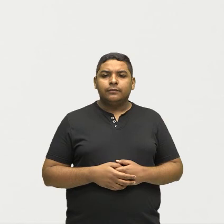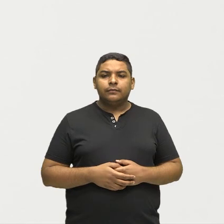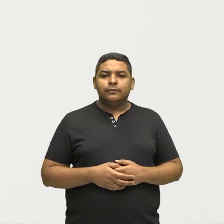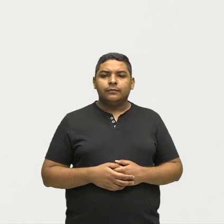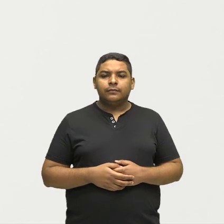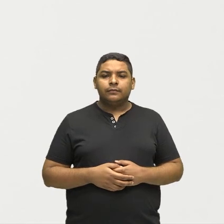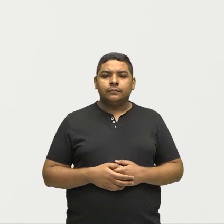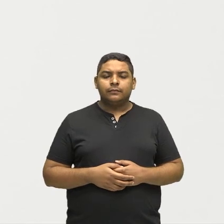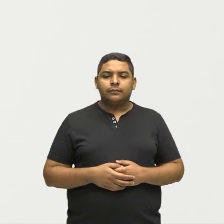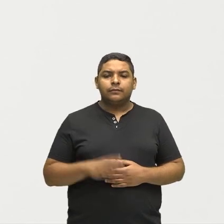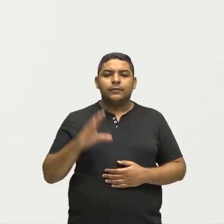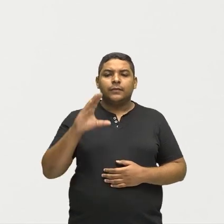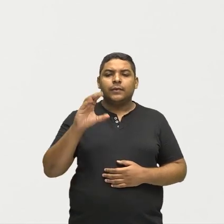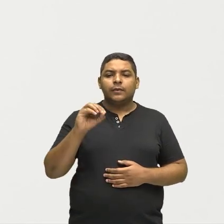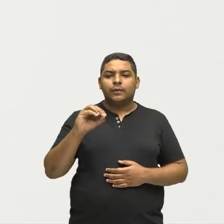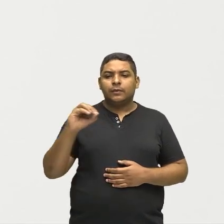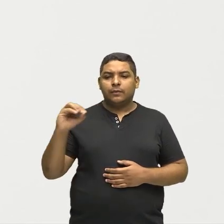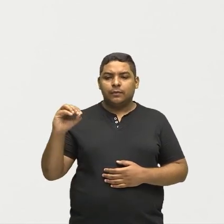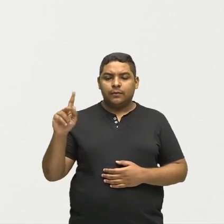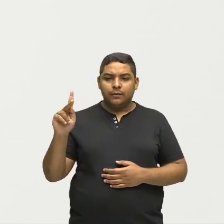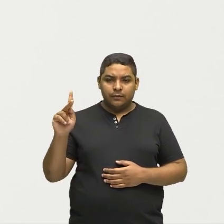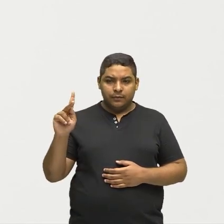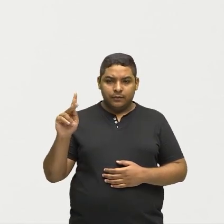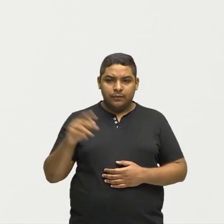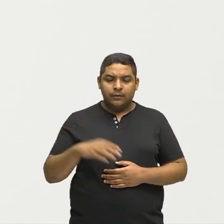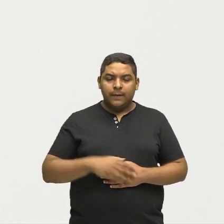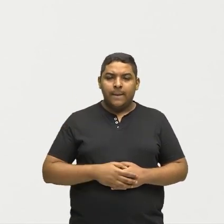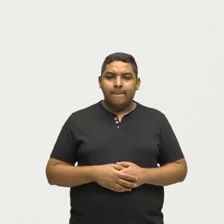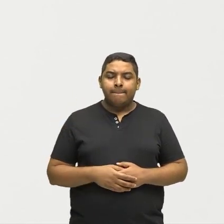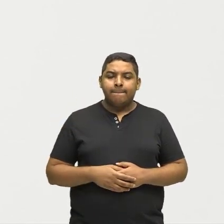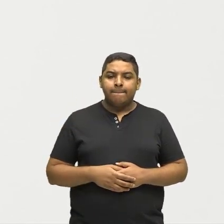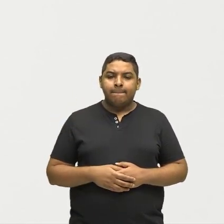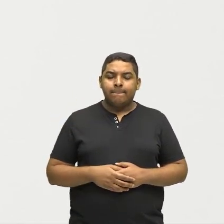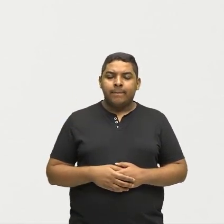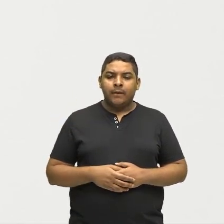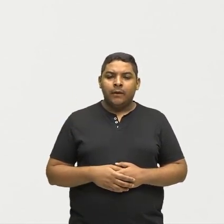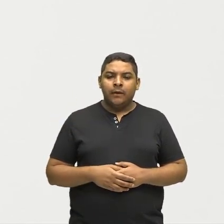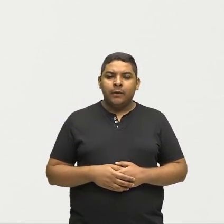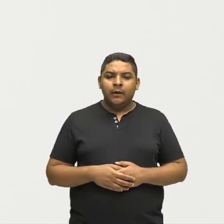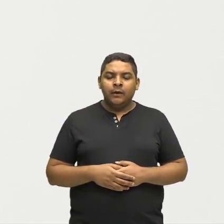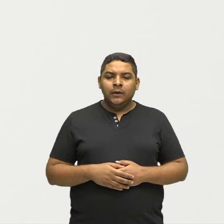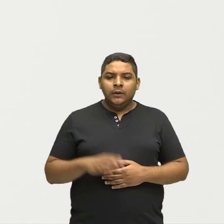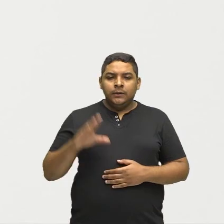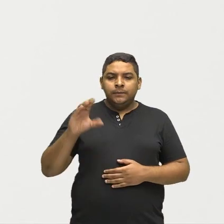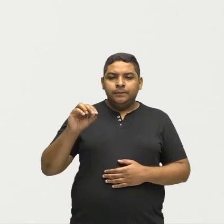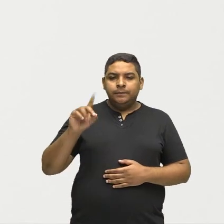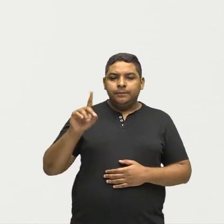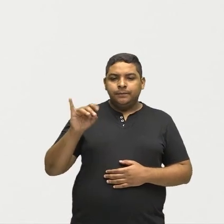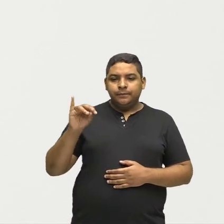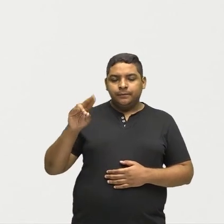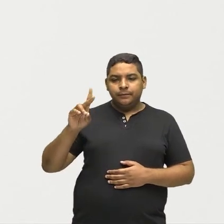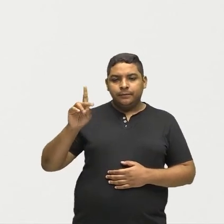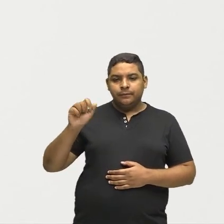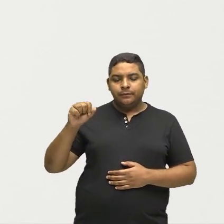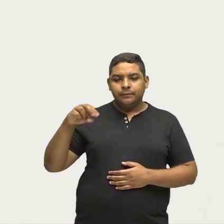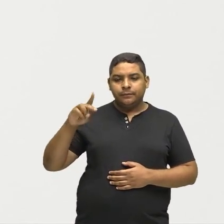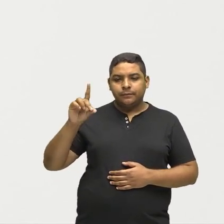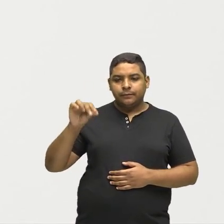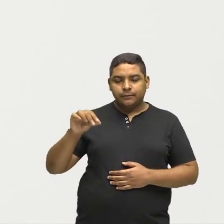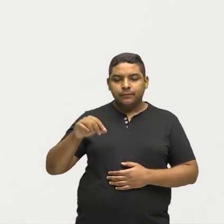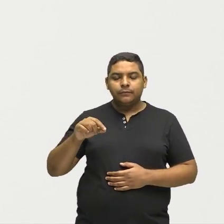o verbo cozinhar. Mas eu quero dizer que eles estão cozinhando. O que está faltando aqui no meu verbo?